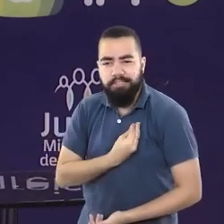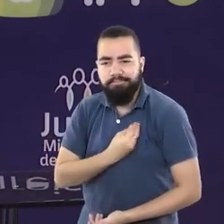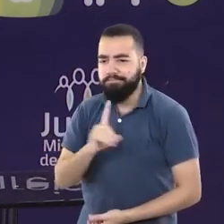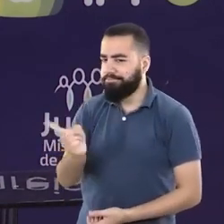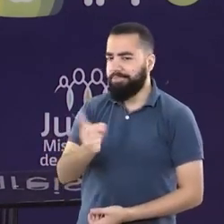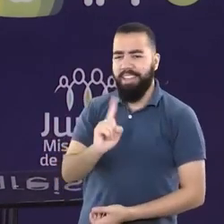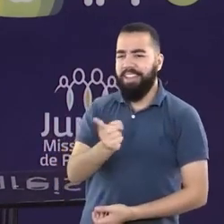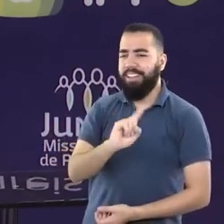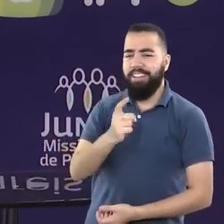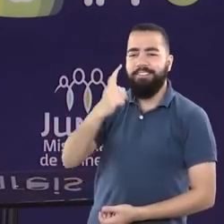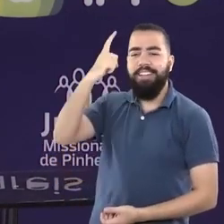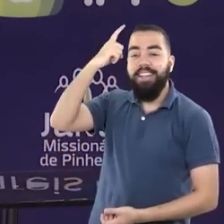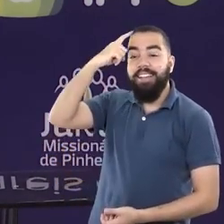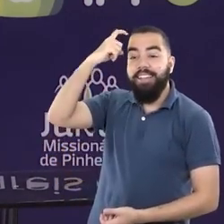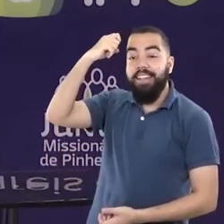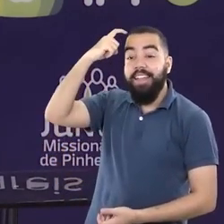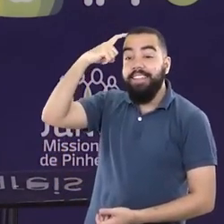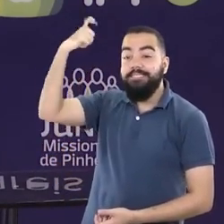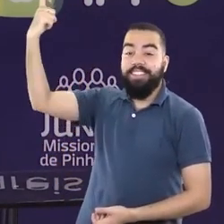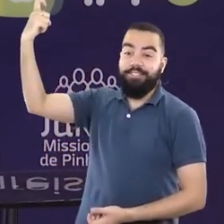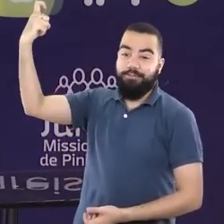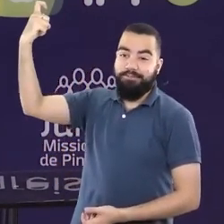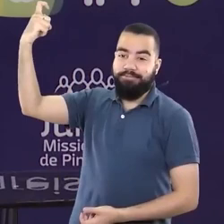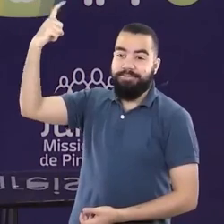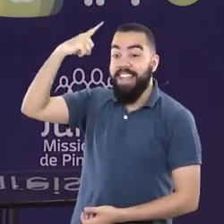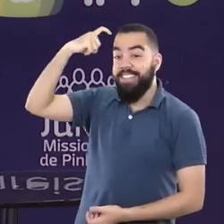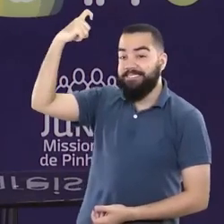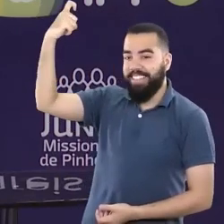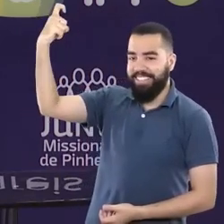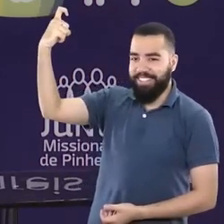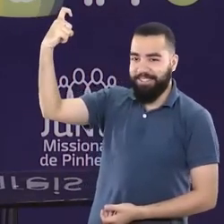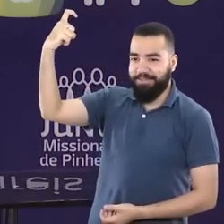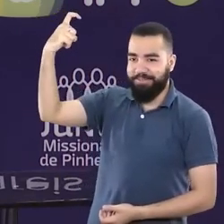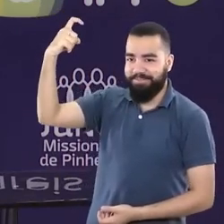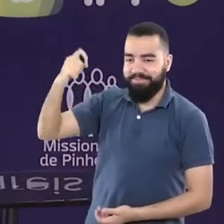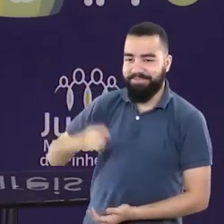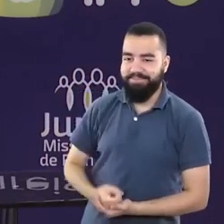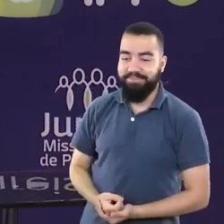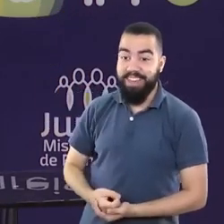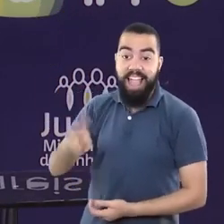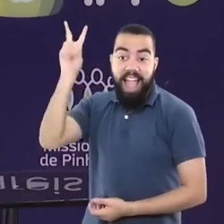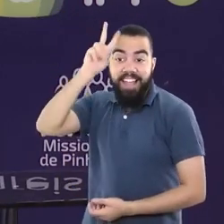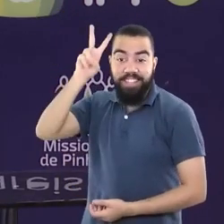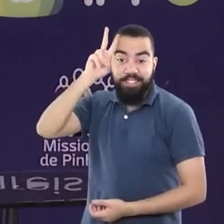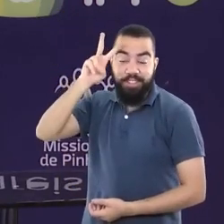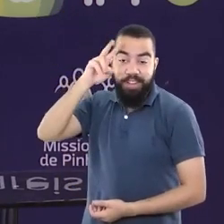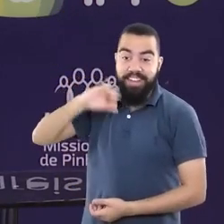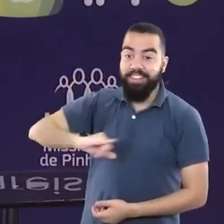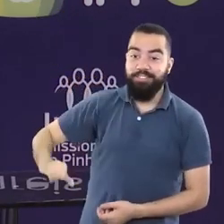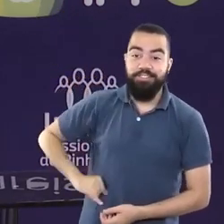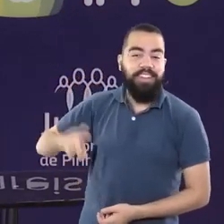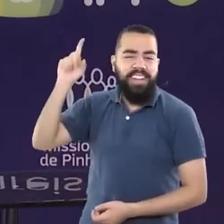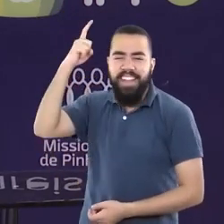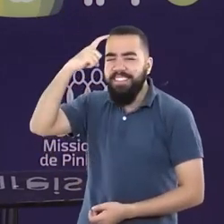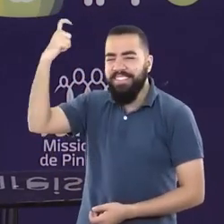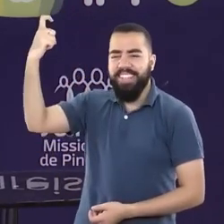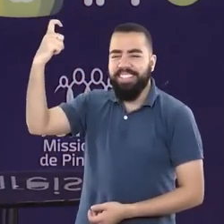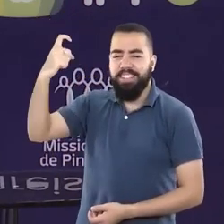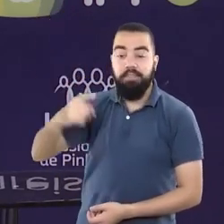que ele é uma lenda, que ele não foi uma pessoa real. Discordamos frontalmente desta